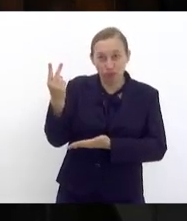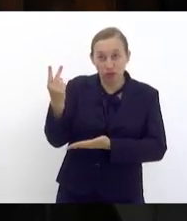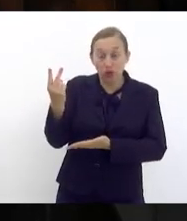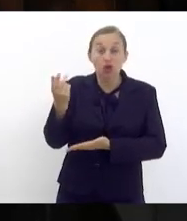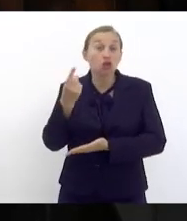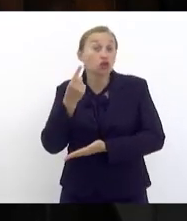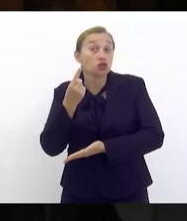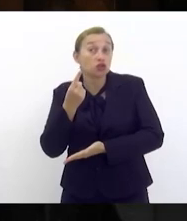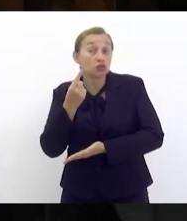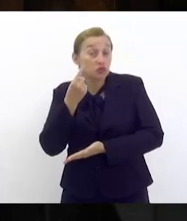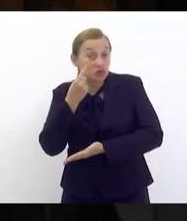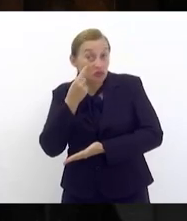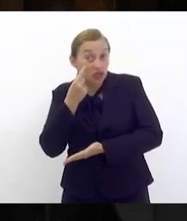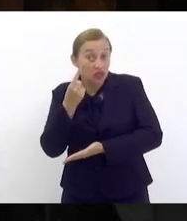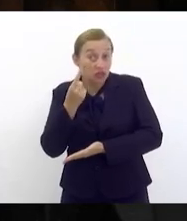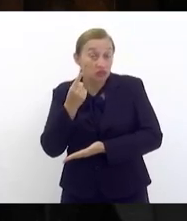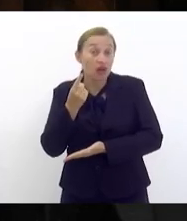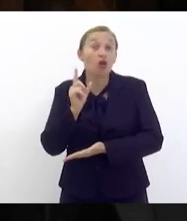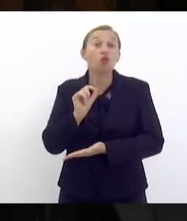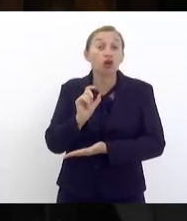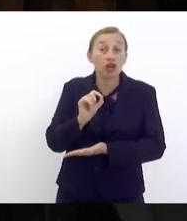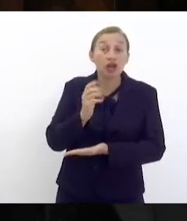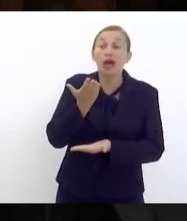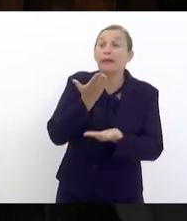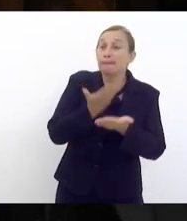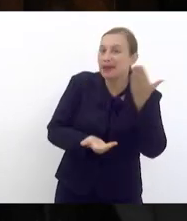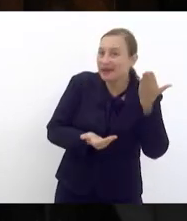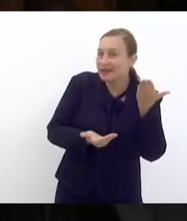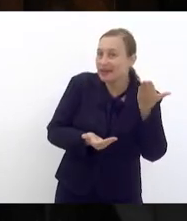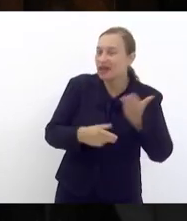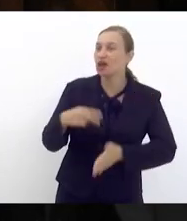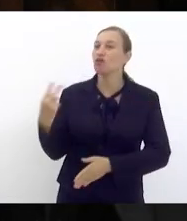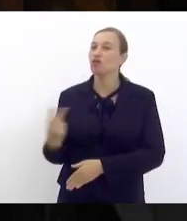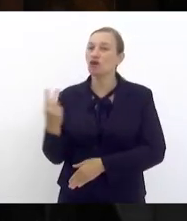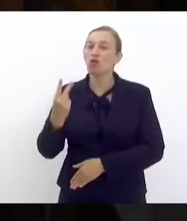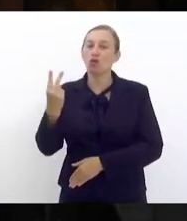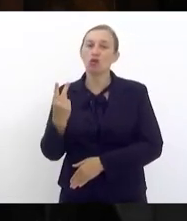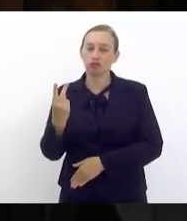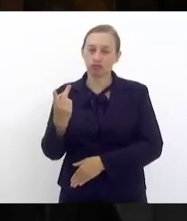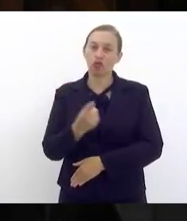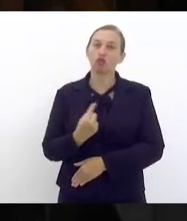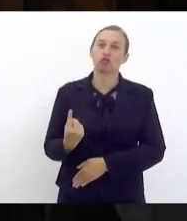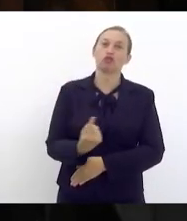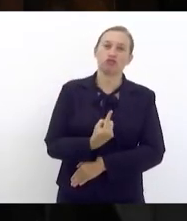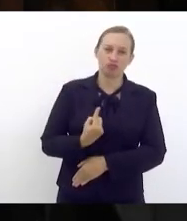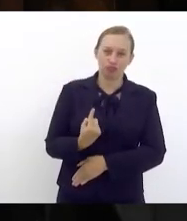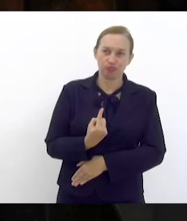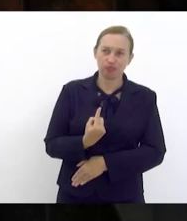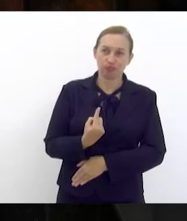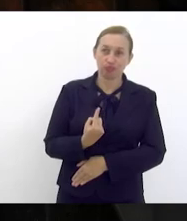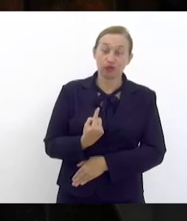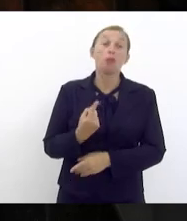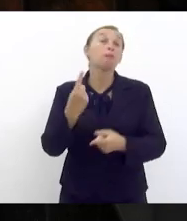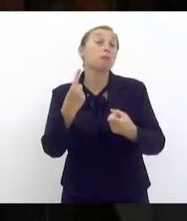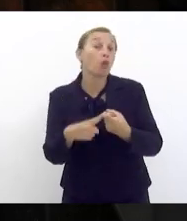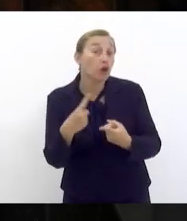estamos fazendo é perder a nossa soberania. E por